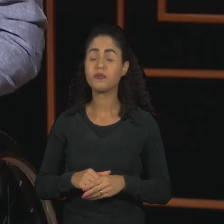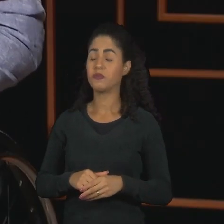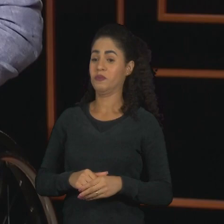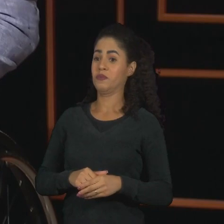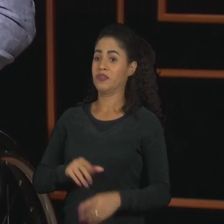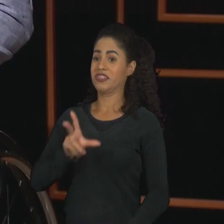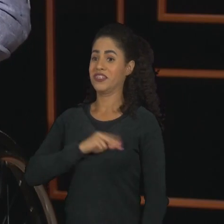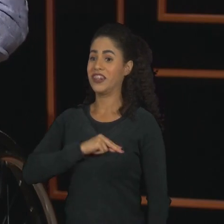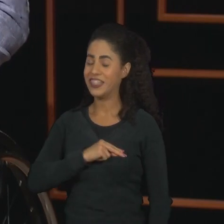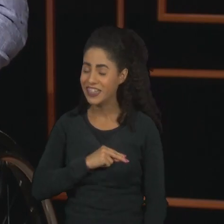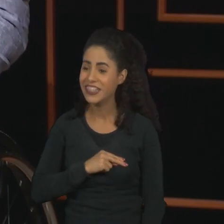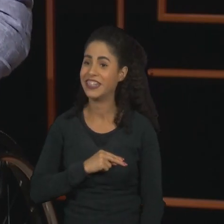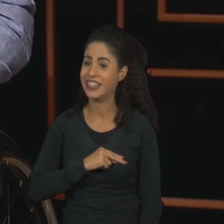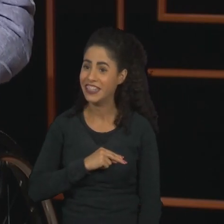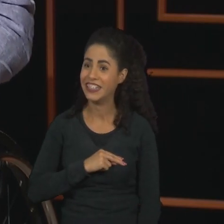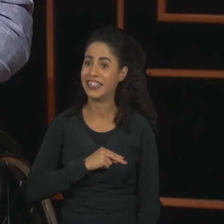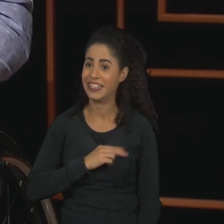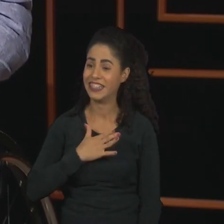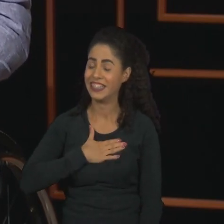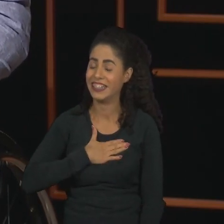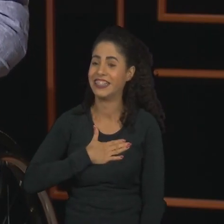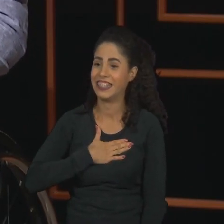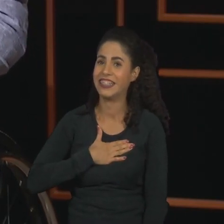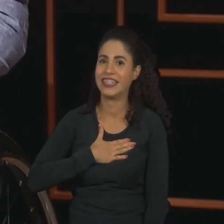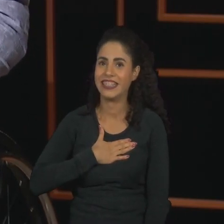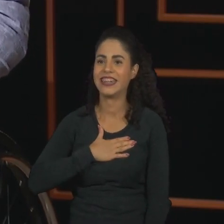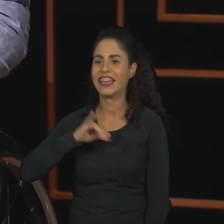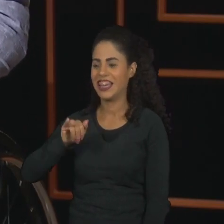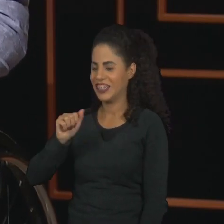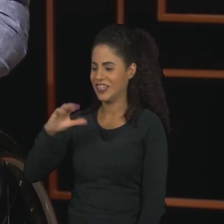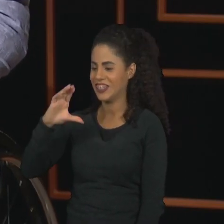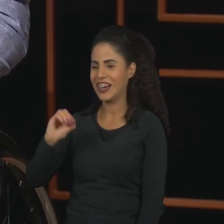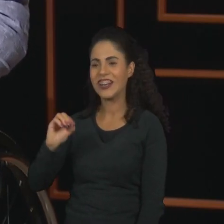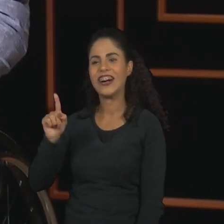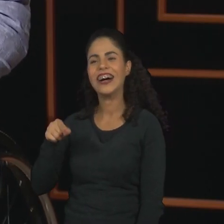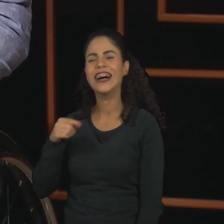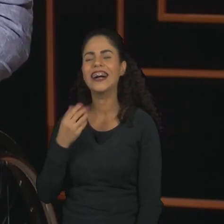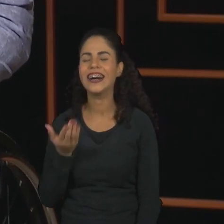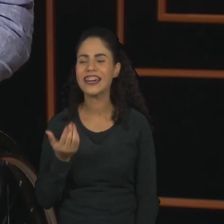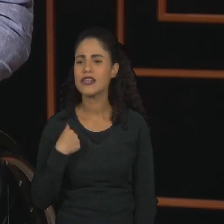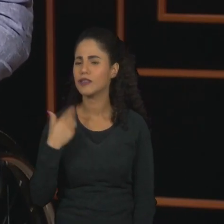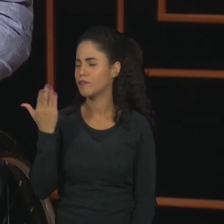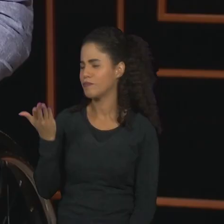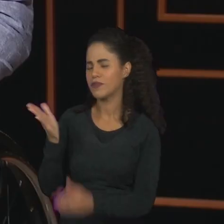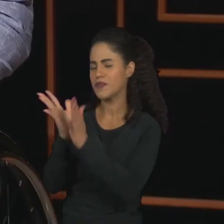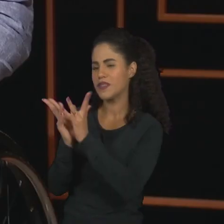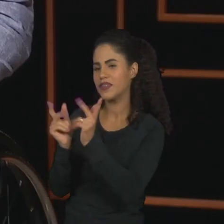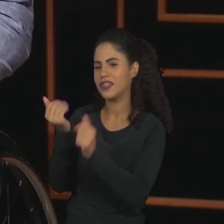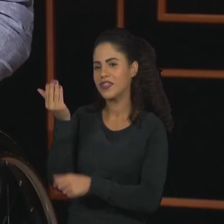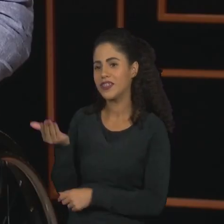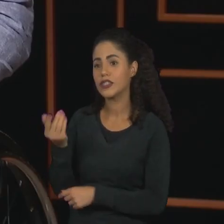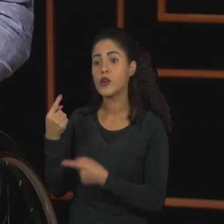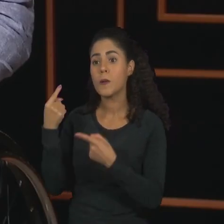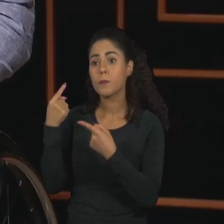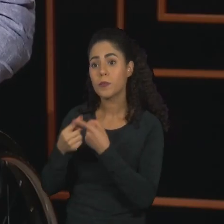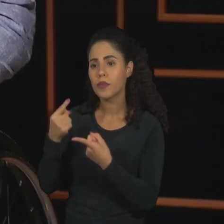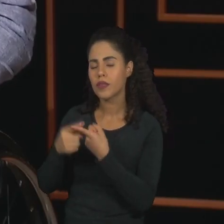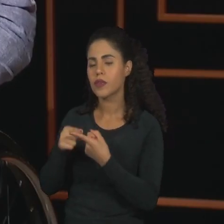Nossa. Jacó Kritovitz. Jacó é uma figura incrível,